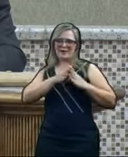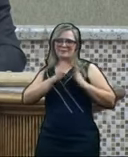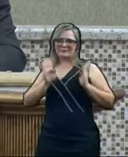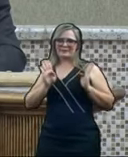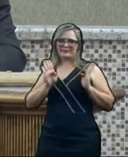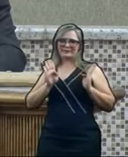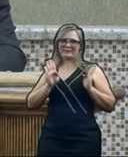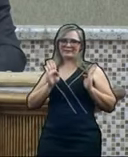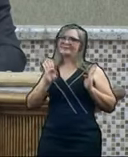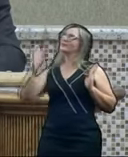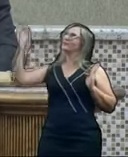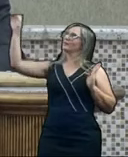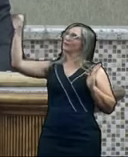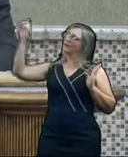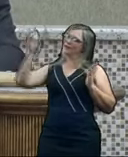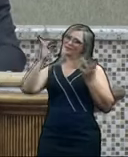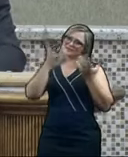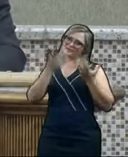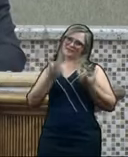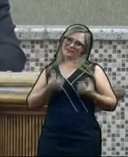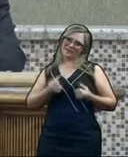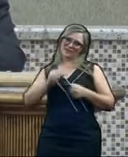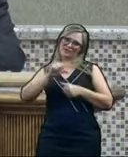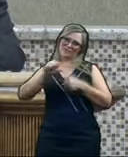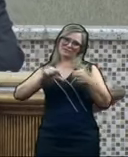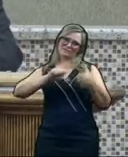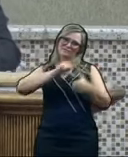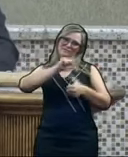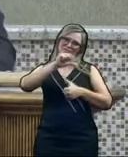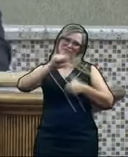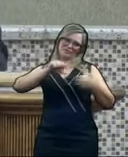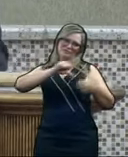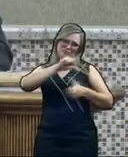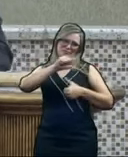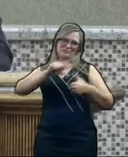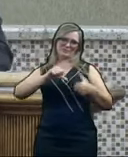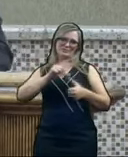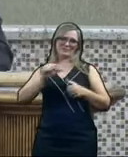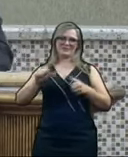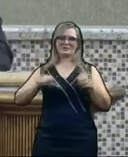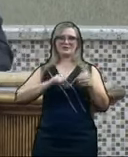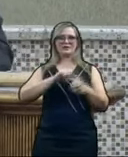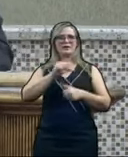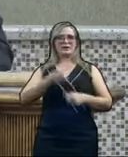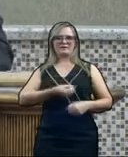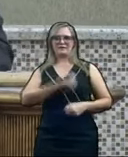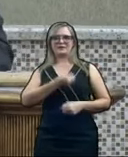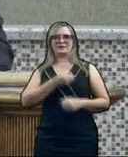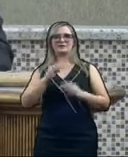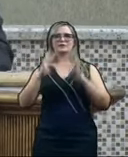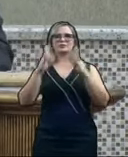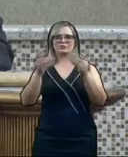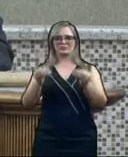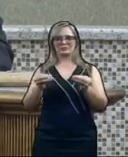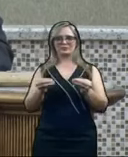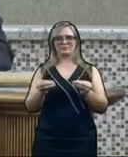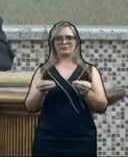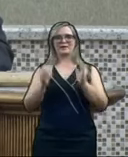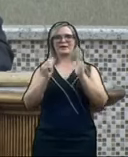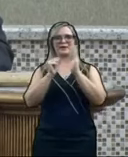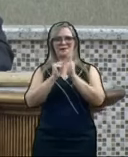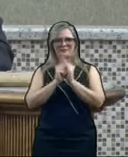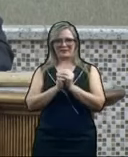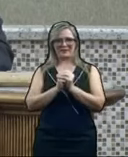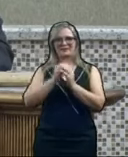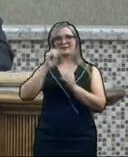presença de Deus a sua vida transformada a sua vida é melhorada que Deus abençoe cada um de vocês nessa noite e